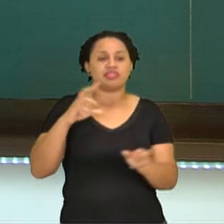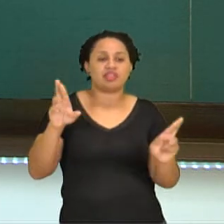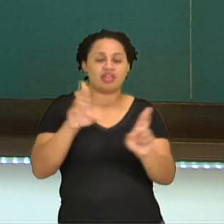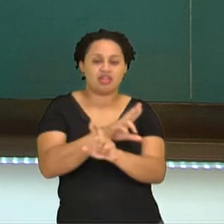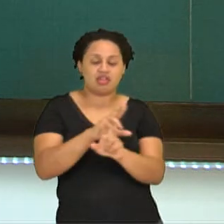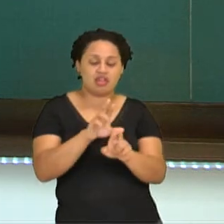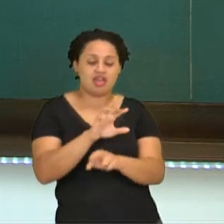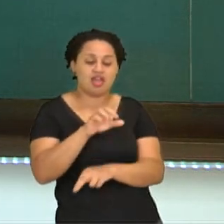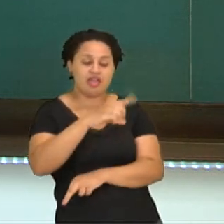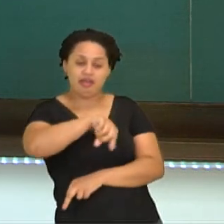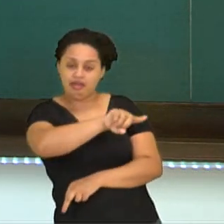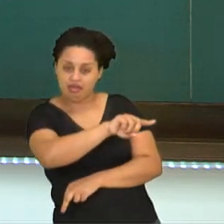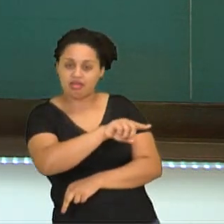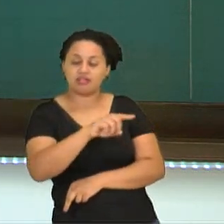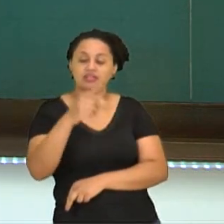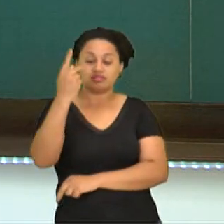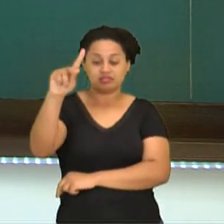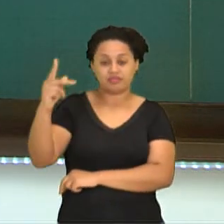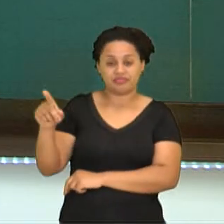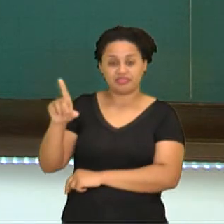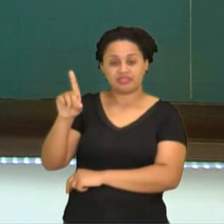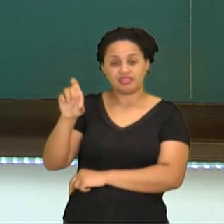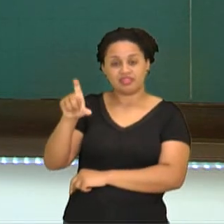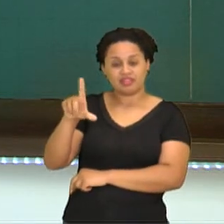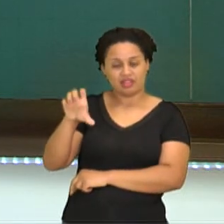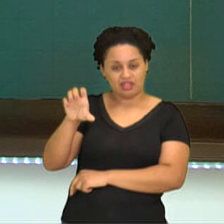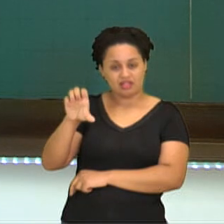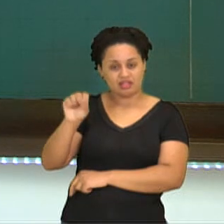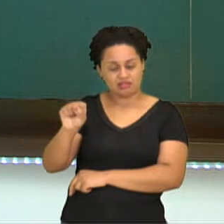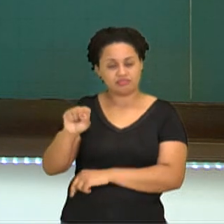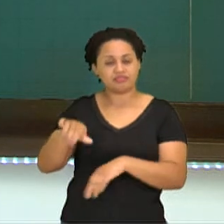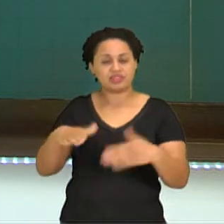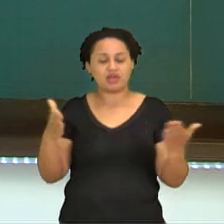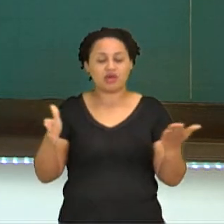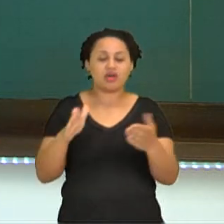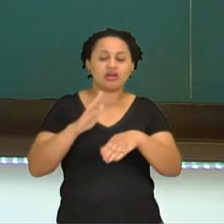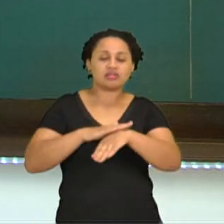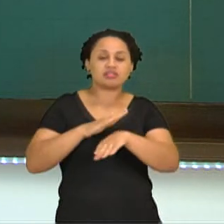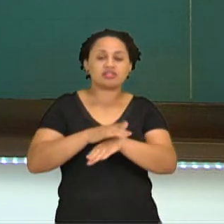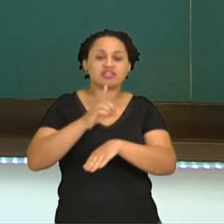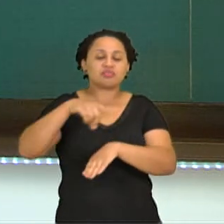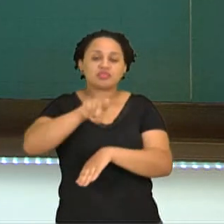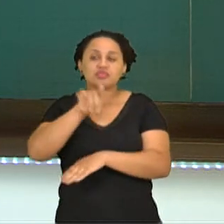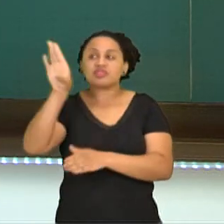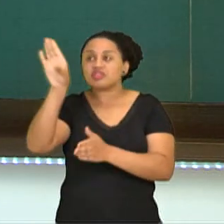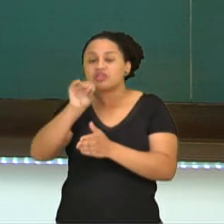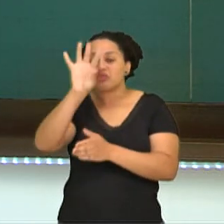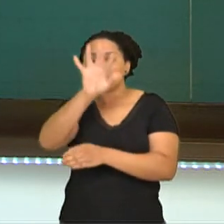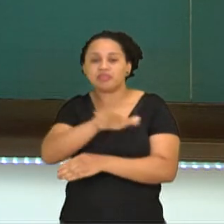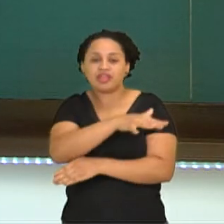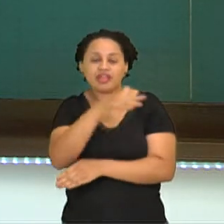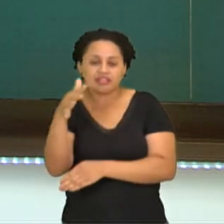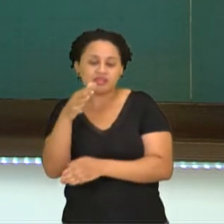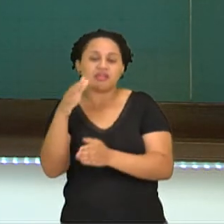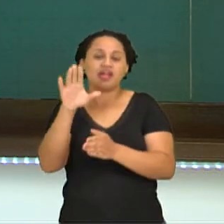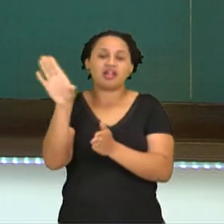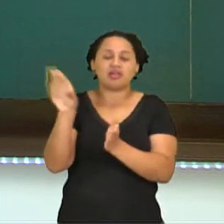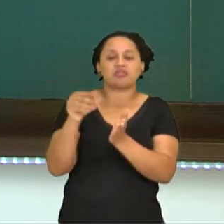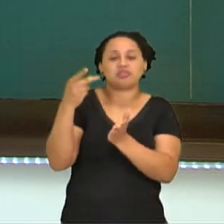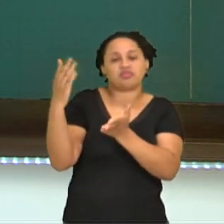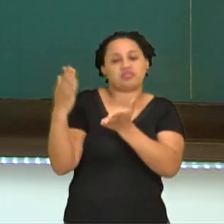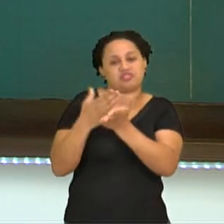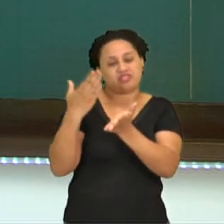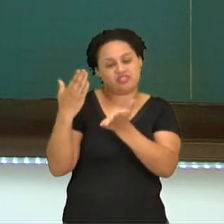eles e deles. Então agora a teacher vai deixar um tempinho para você copiar a sua